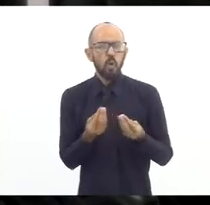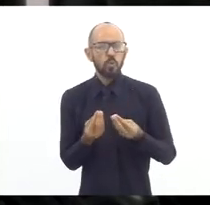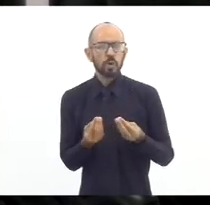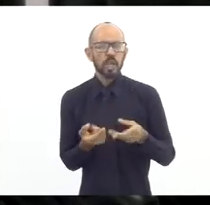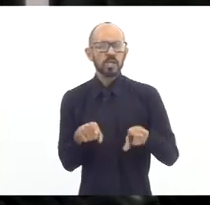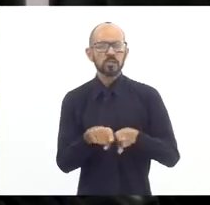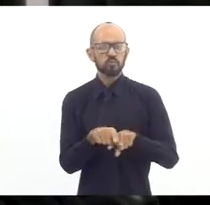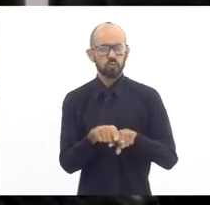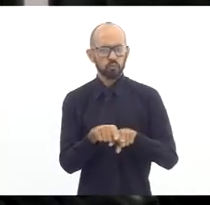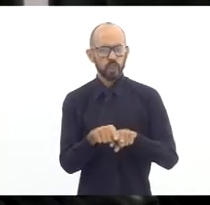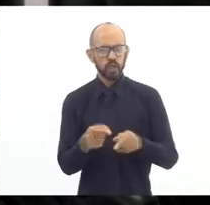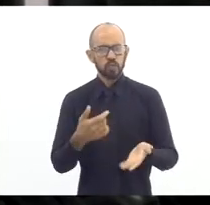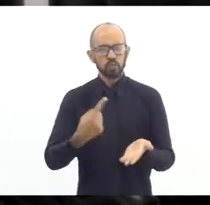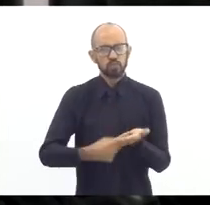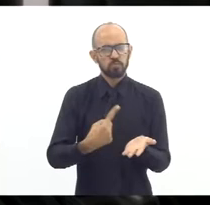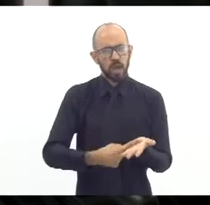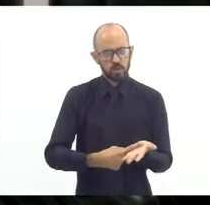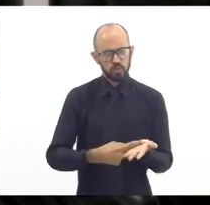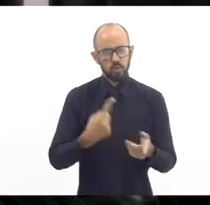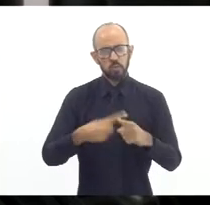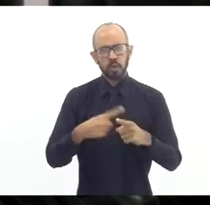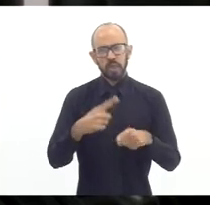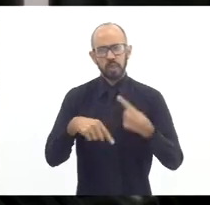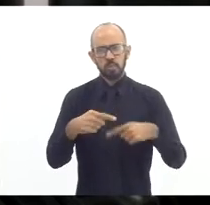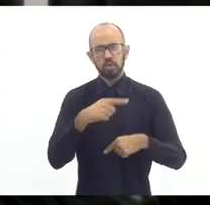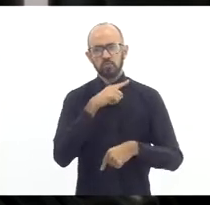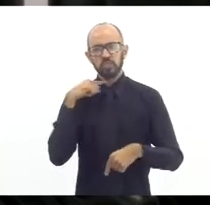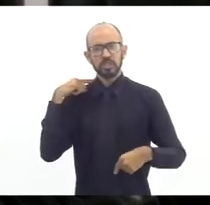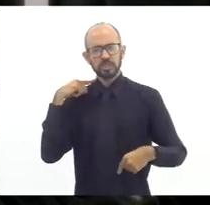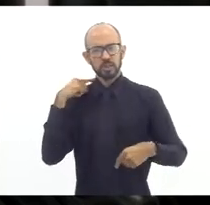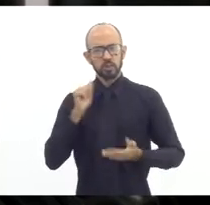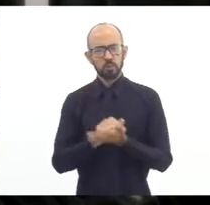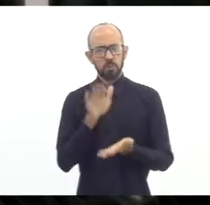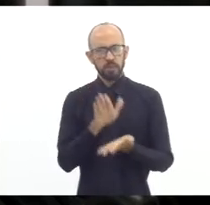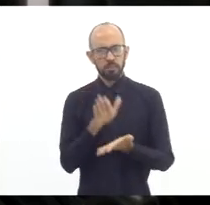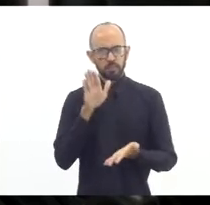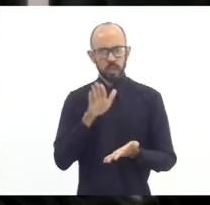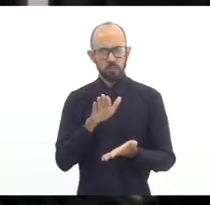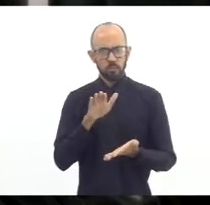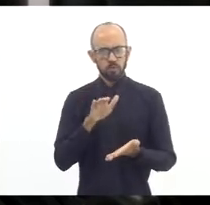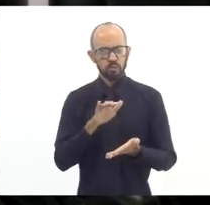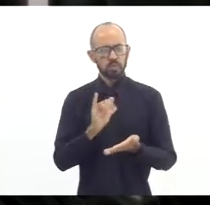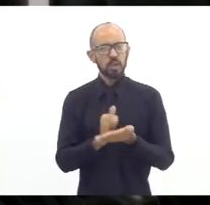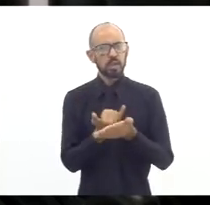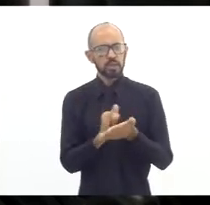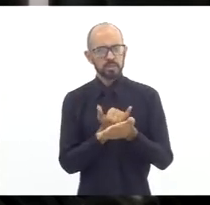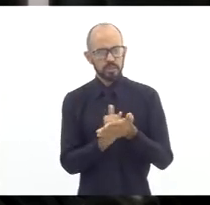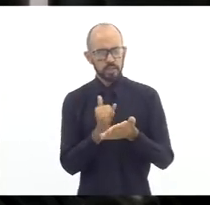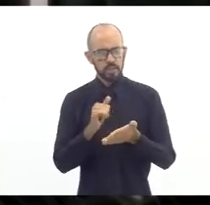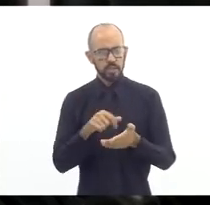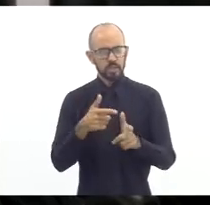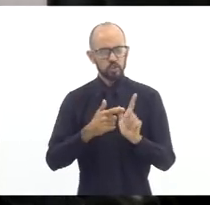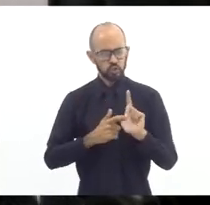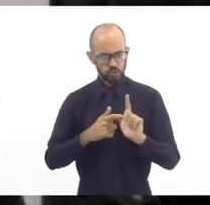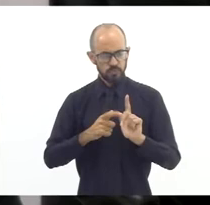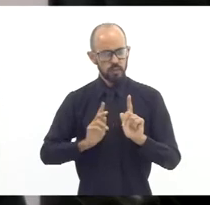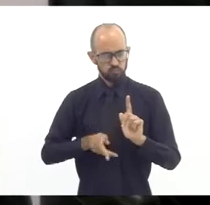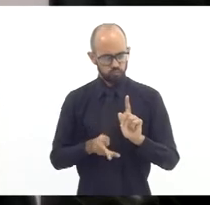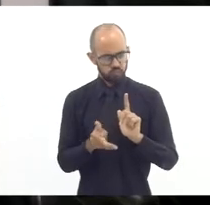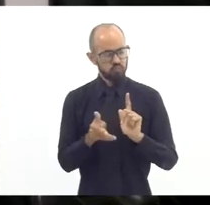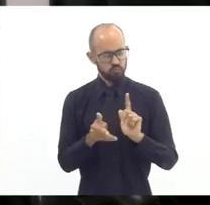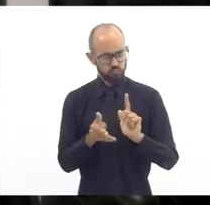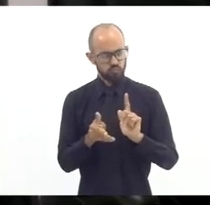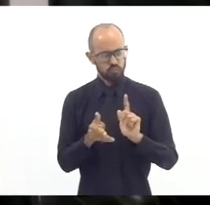entendi, vencido o prazo de pagamento da multa, ela é inscrita em dívida ativa e passa, portanto,